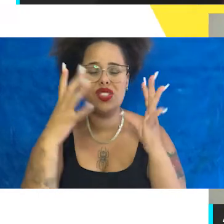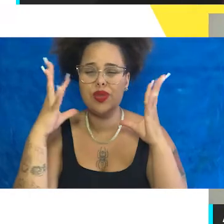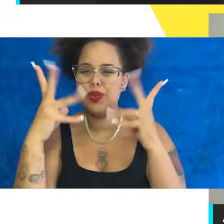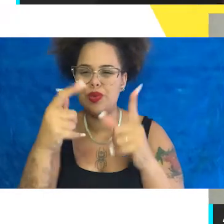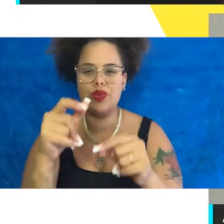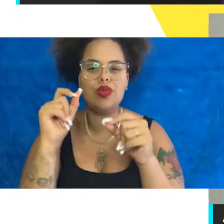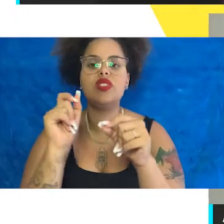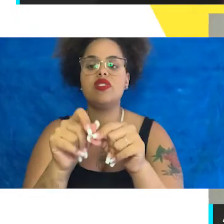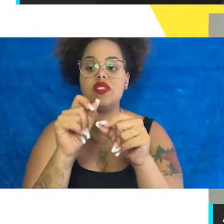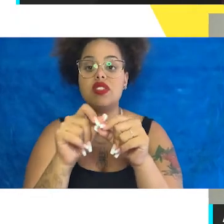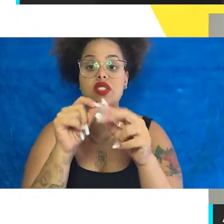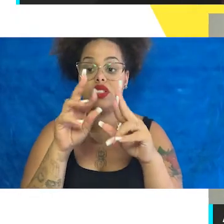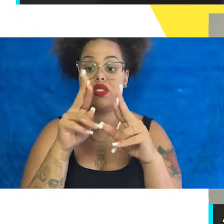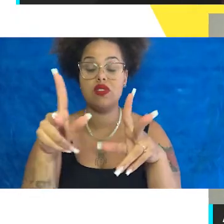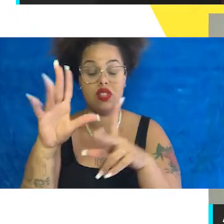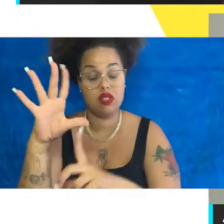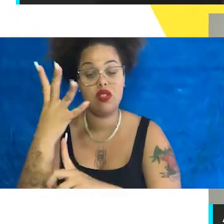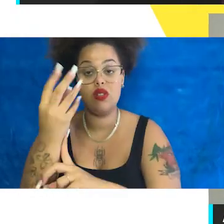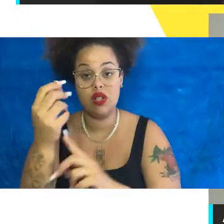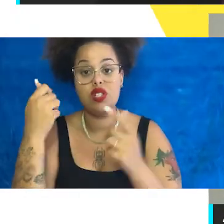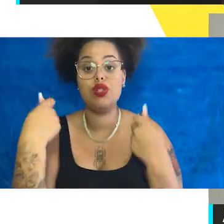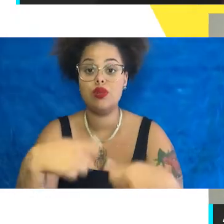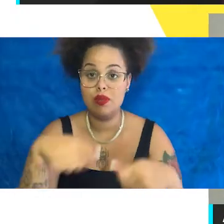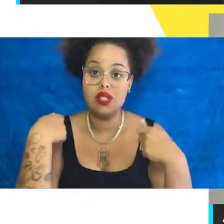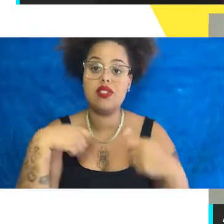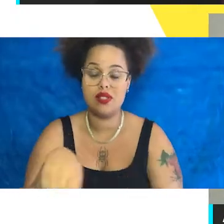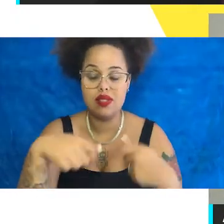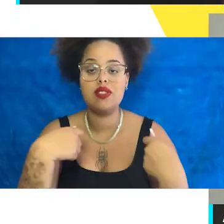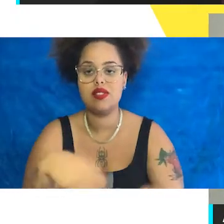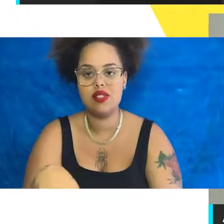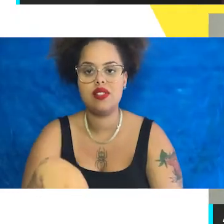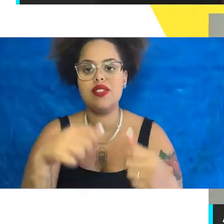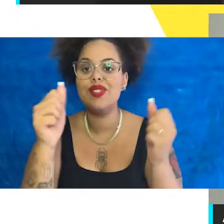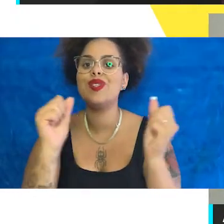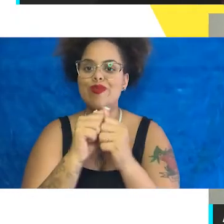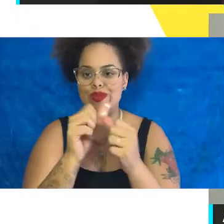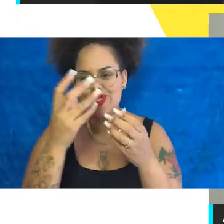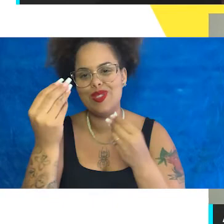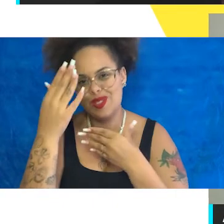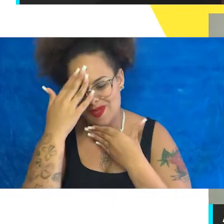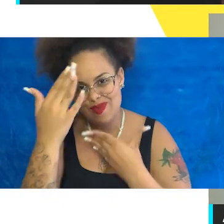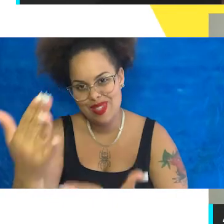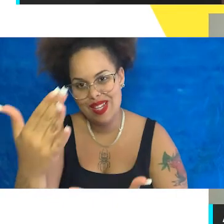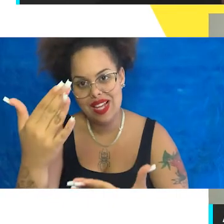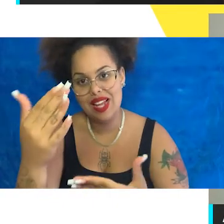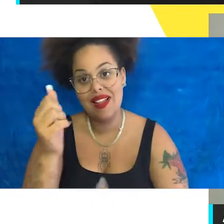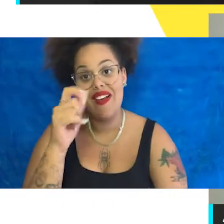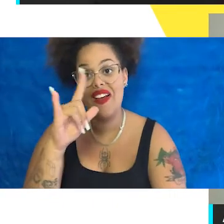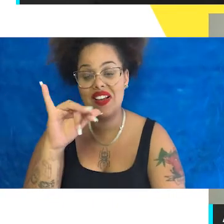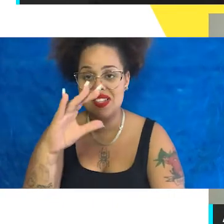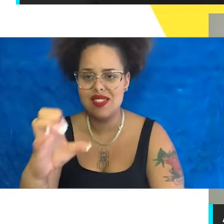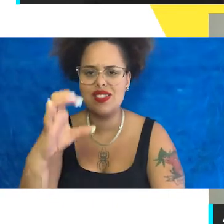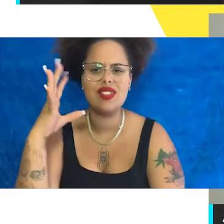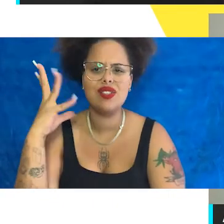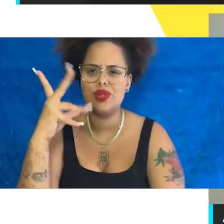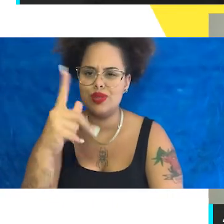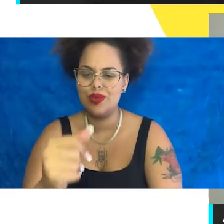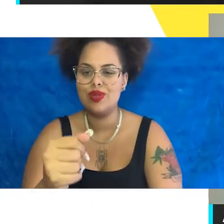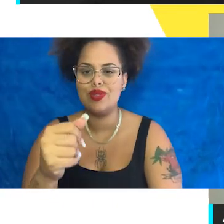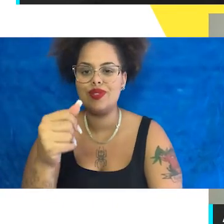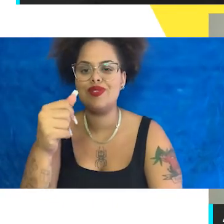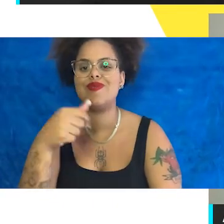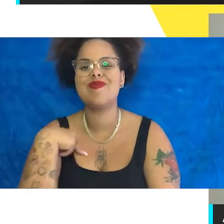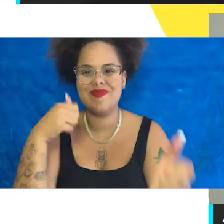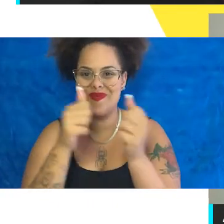e fazer diferença com arte. A gente precisa disso. Tamo junto, muito obrigada, Léo, Alice, todo mundo aí que tá. É